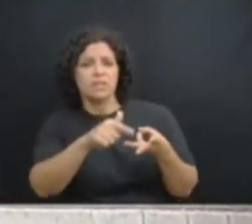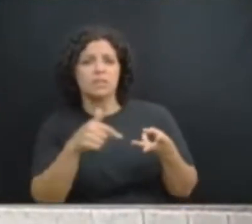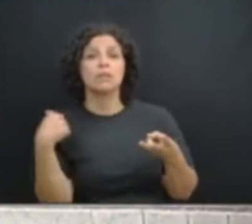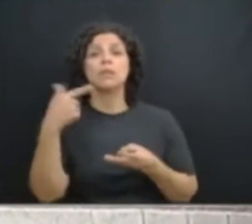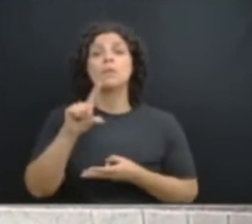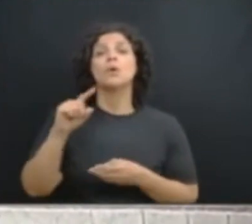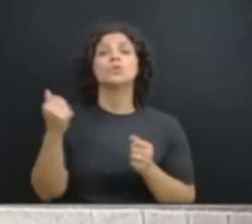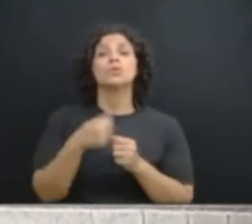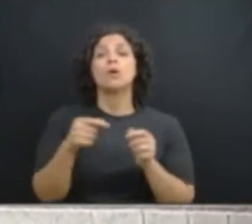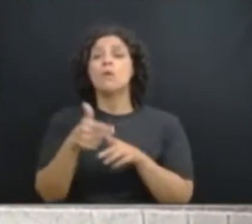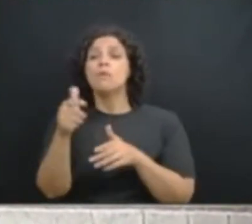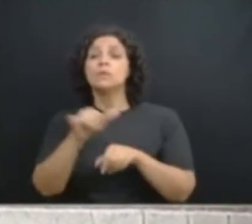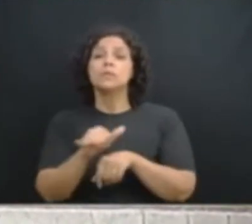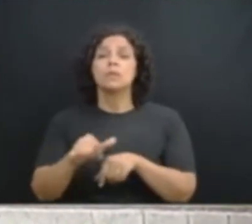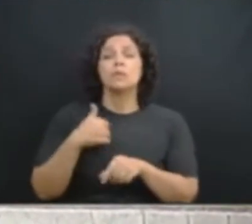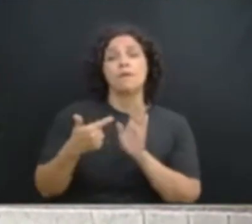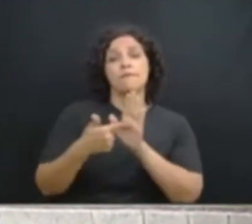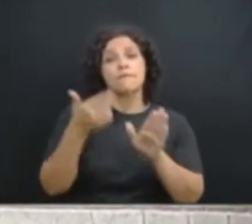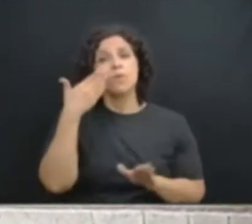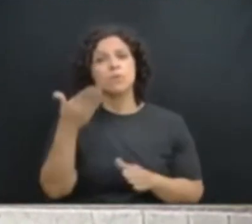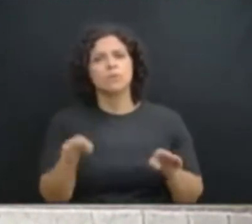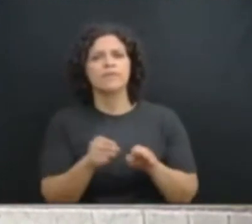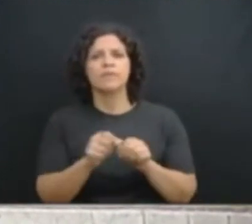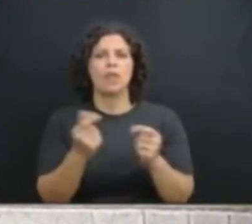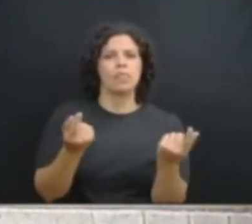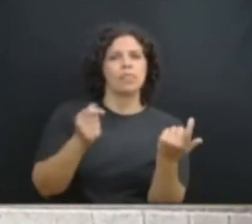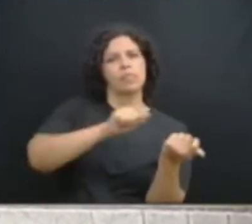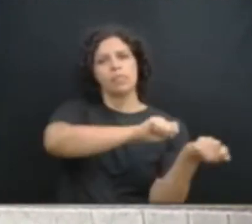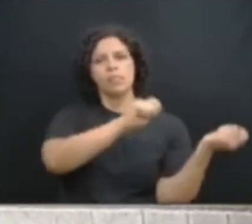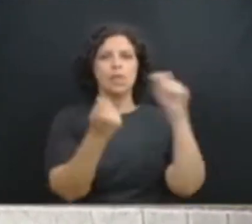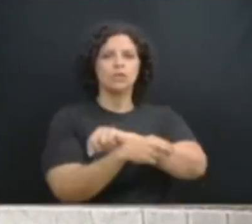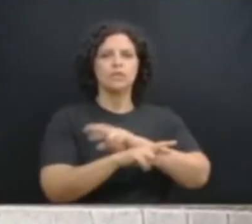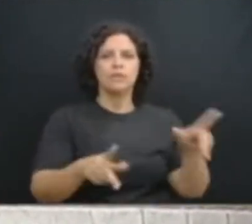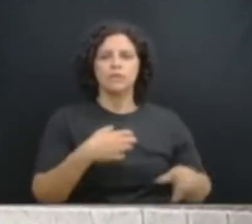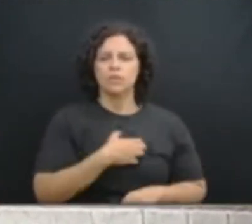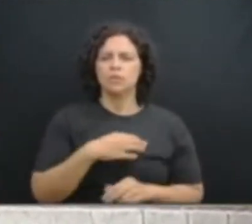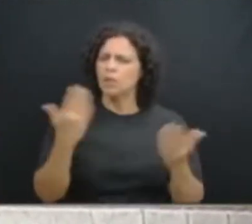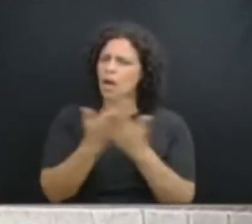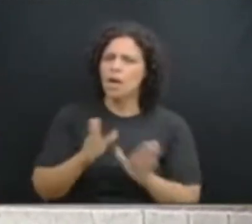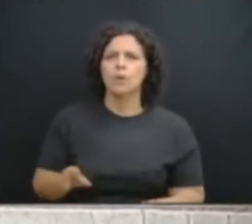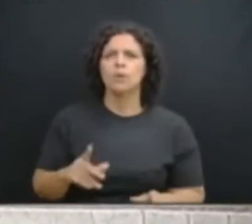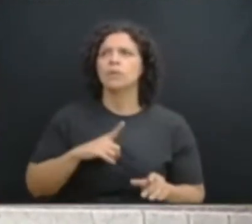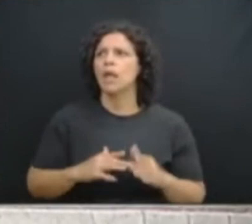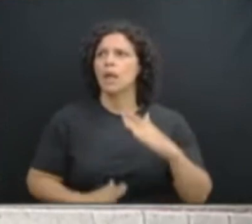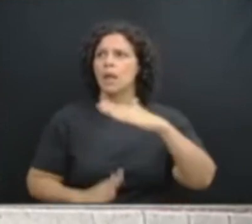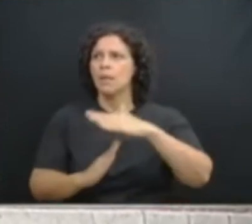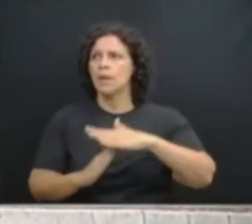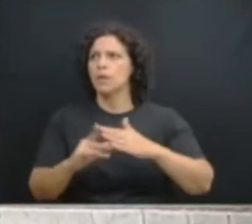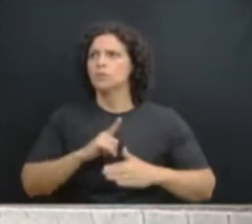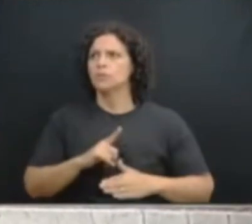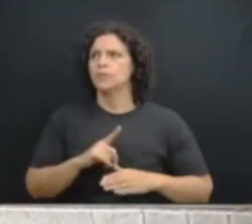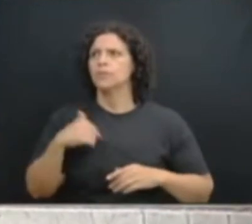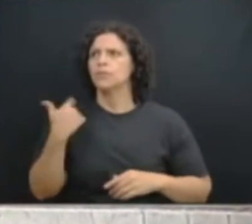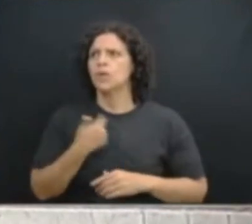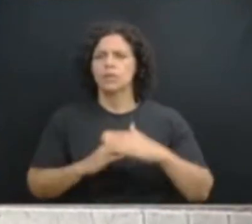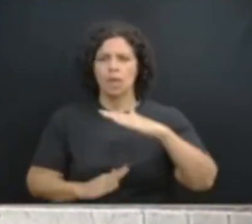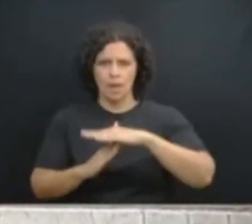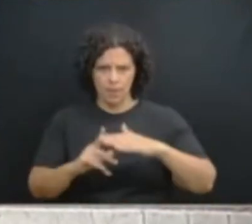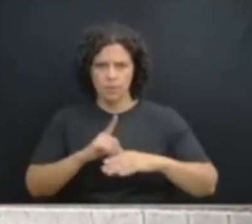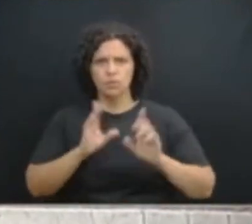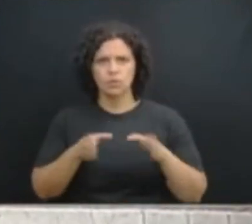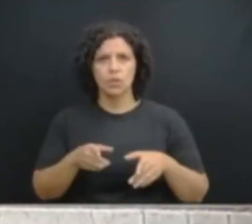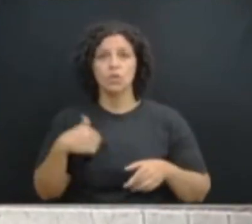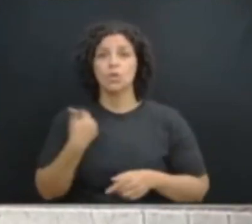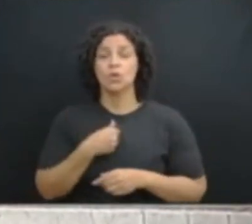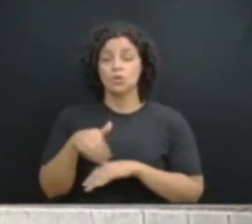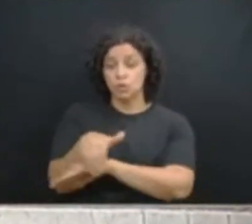depois, das outras formas que a gente viu hoje aqui, fazer outra. Chega! Tudo tem limite. Tudo tem limite.